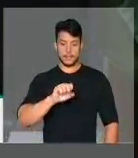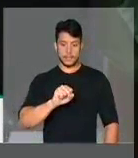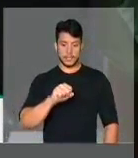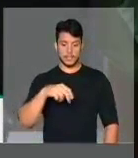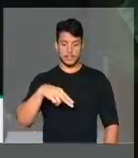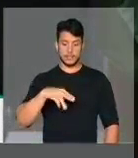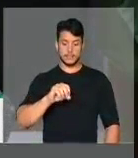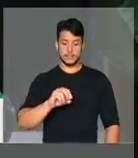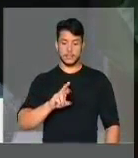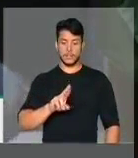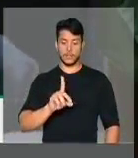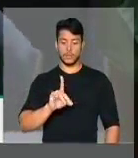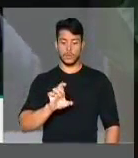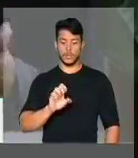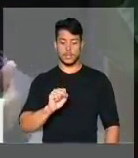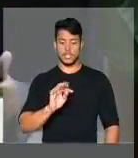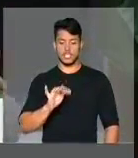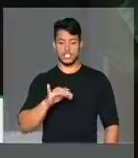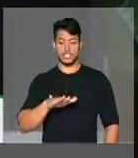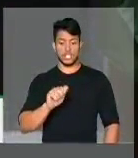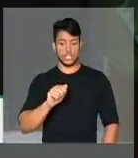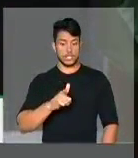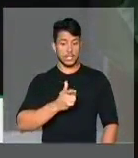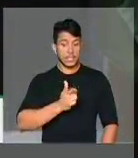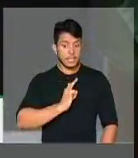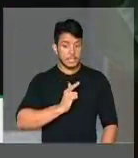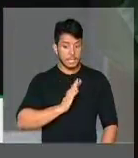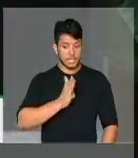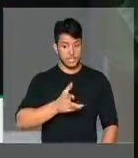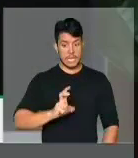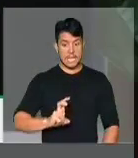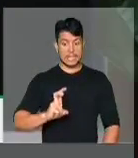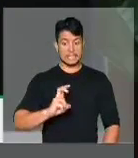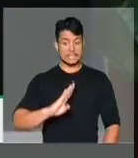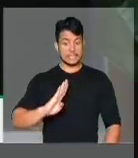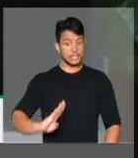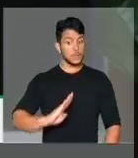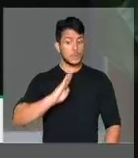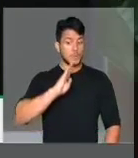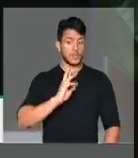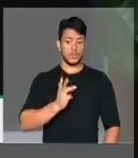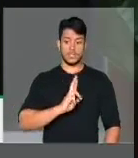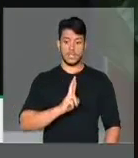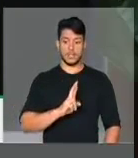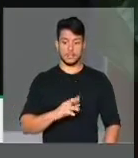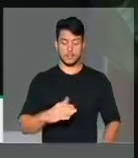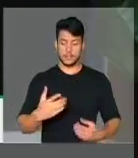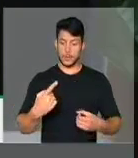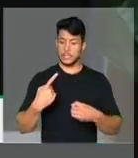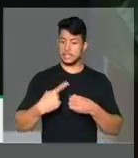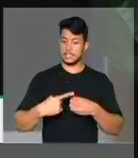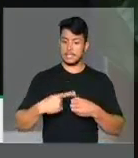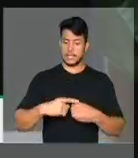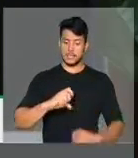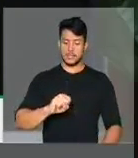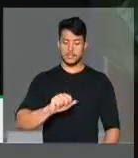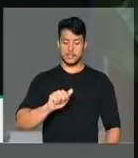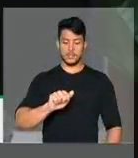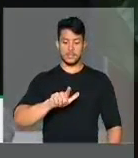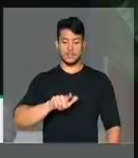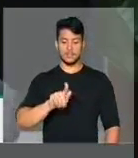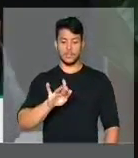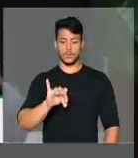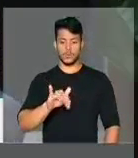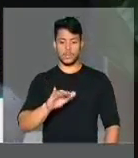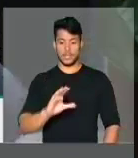já tem mais de 5 bilhões de reais empregados, e a cidade de Salgueiro recebeu a